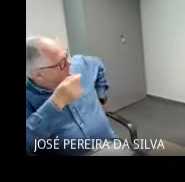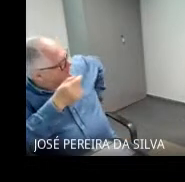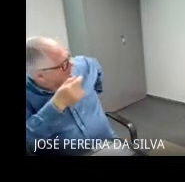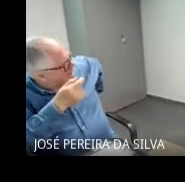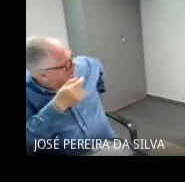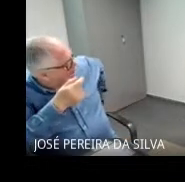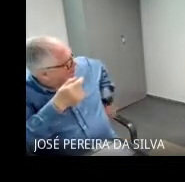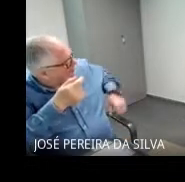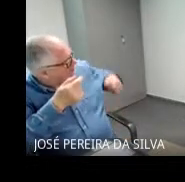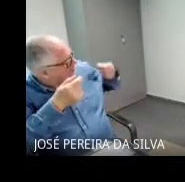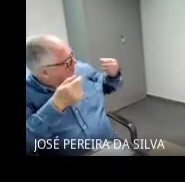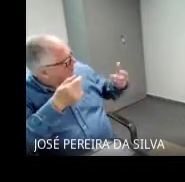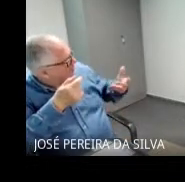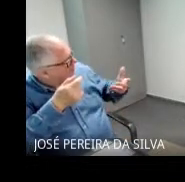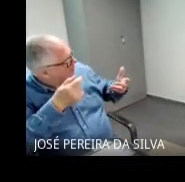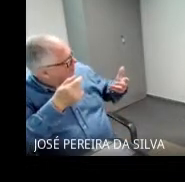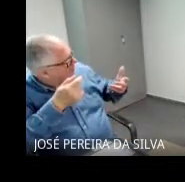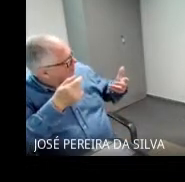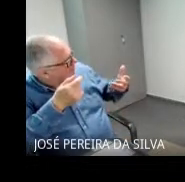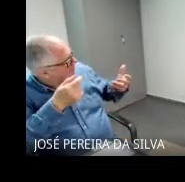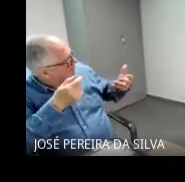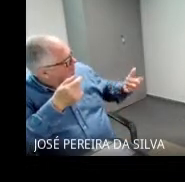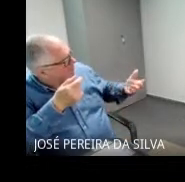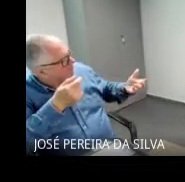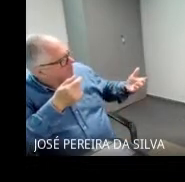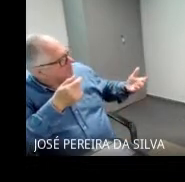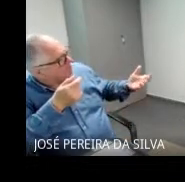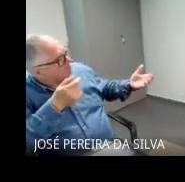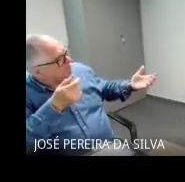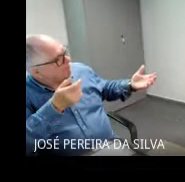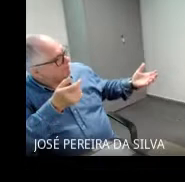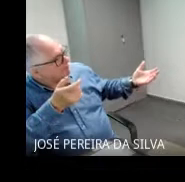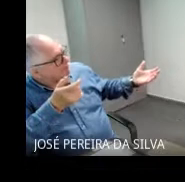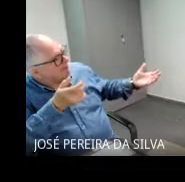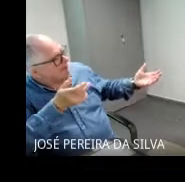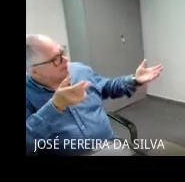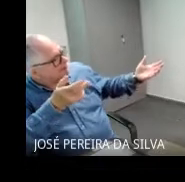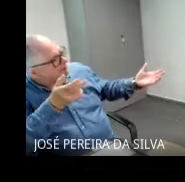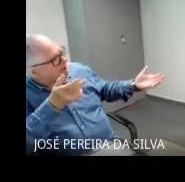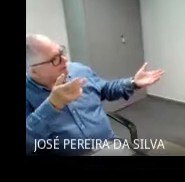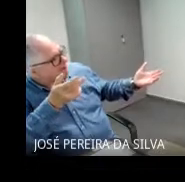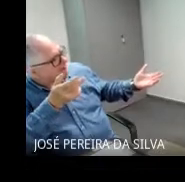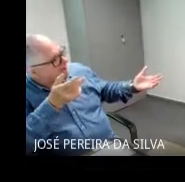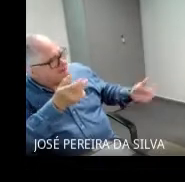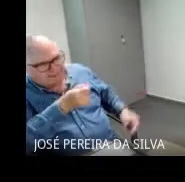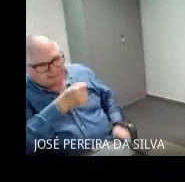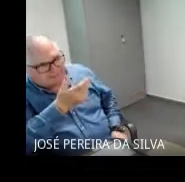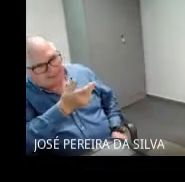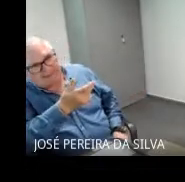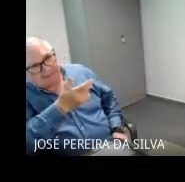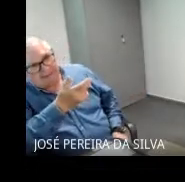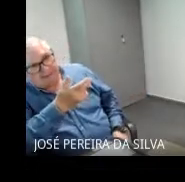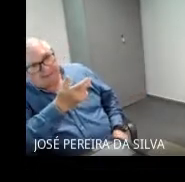na espinha, lá, que a doutora, para ela fazer se sofria. Porque senão é problema... Não, para ela ligação da dor de cabeça dela lá, e não